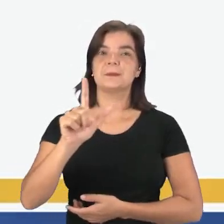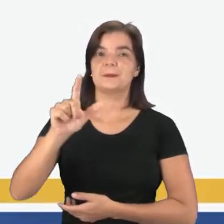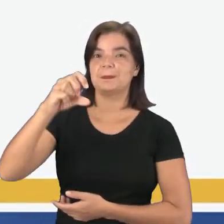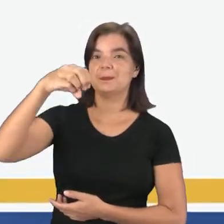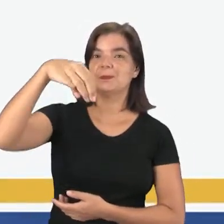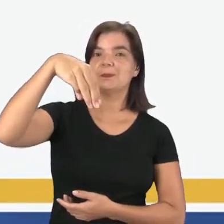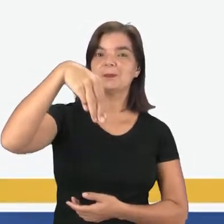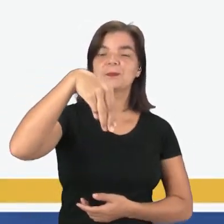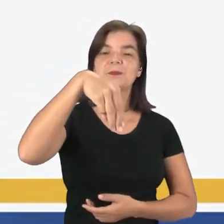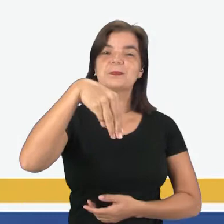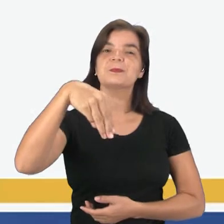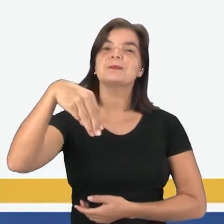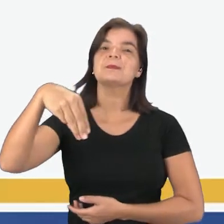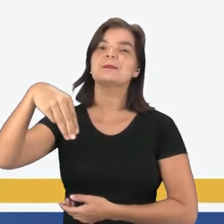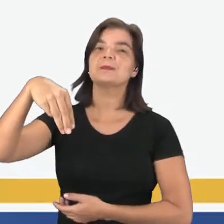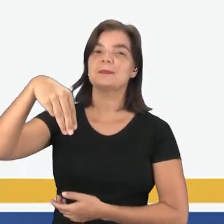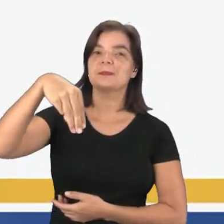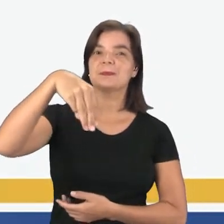é